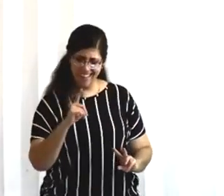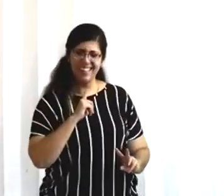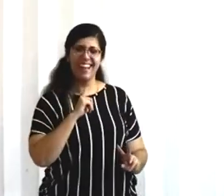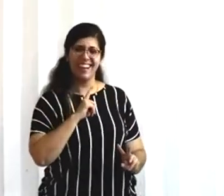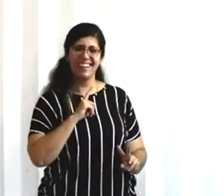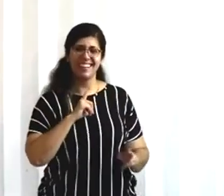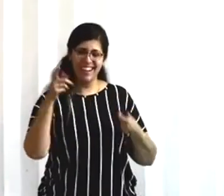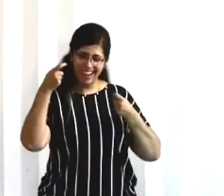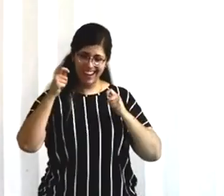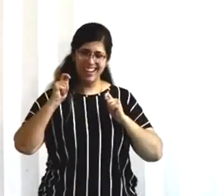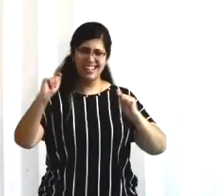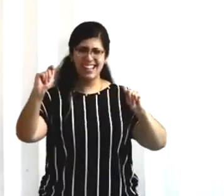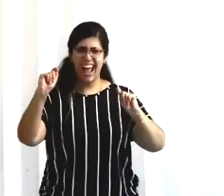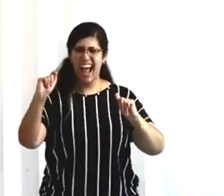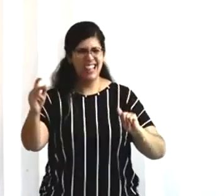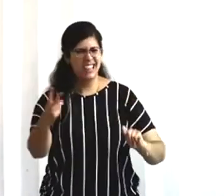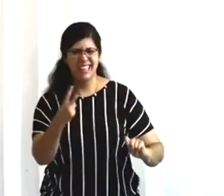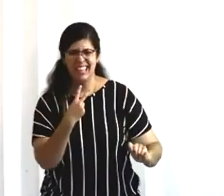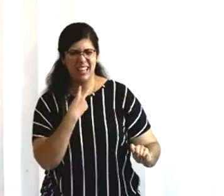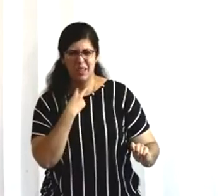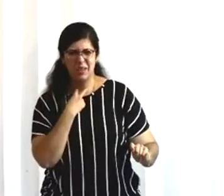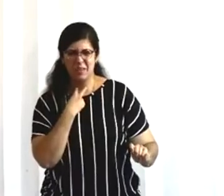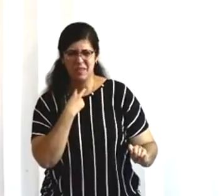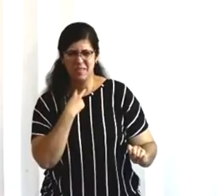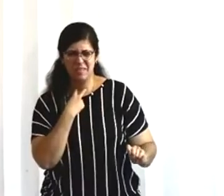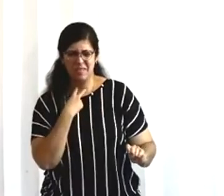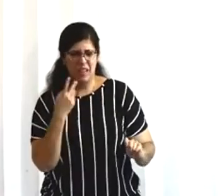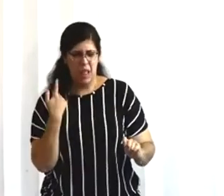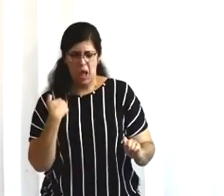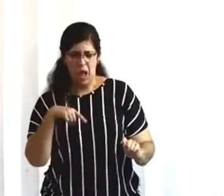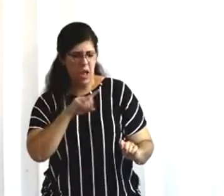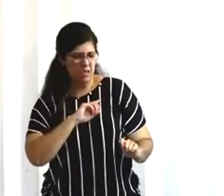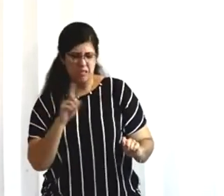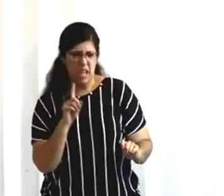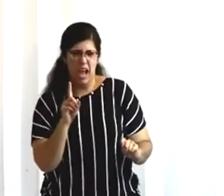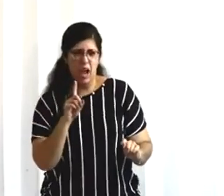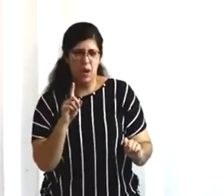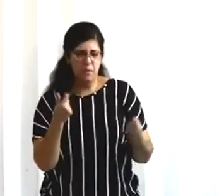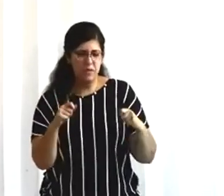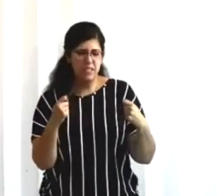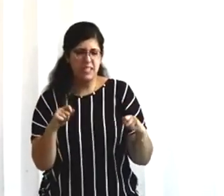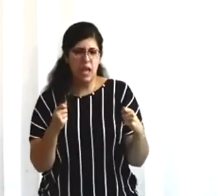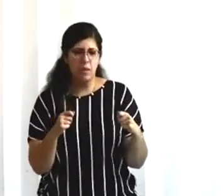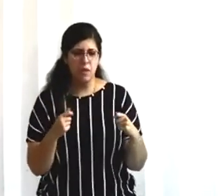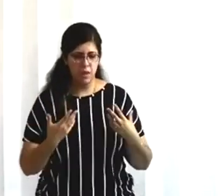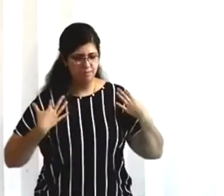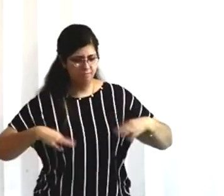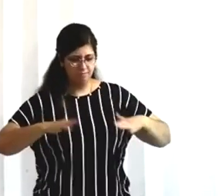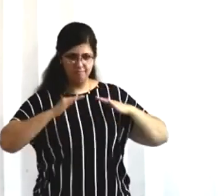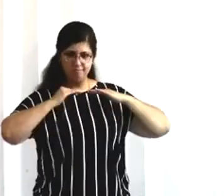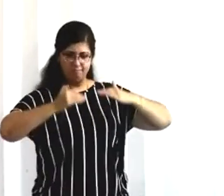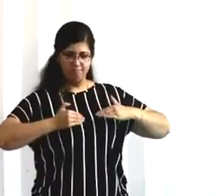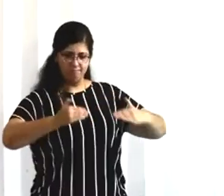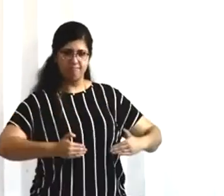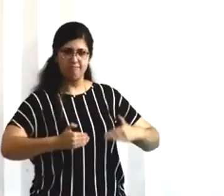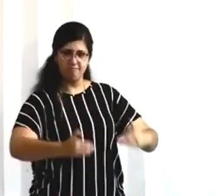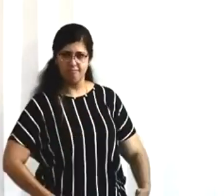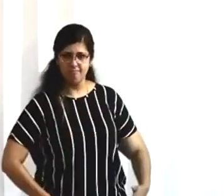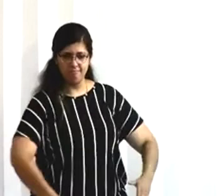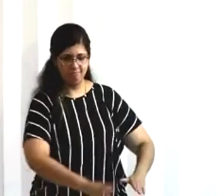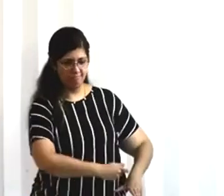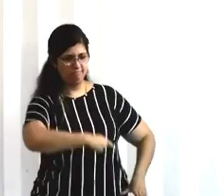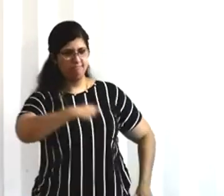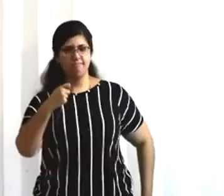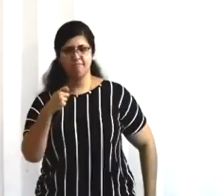mais colocar as botas e as vestes de guerra. Por quê? Porque a vitória já foi concretizada na cruz do